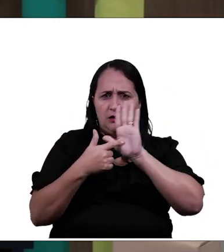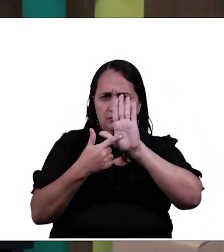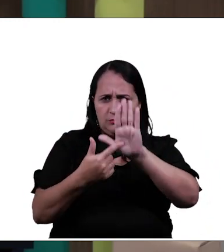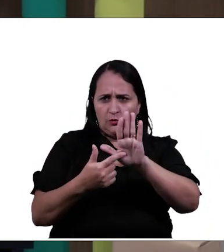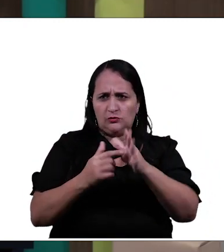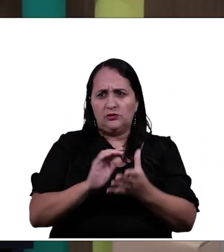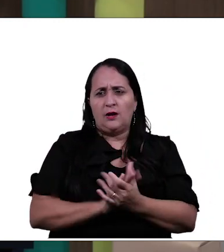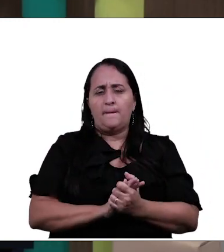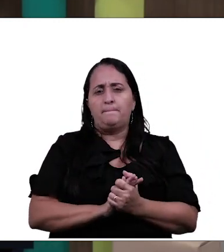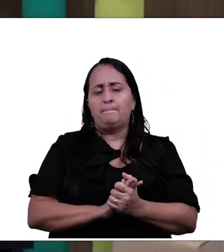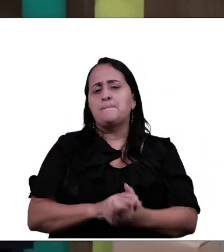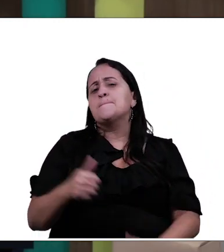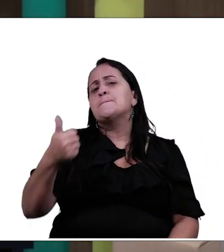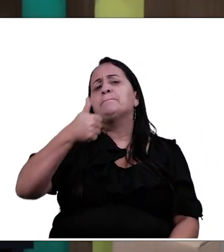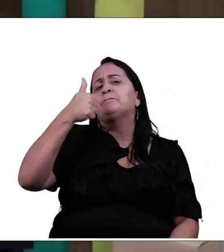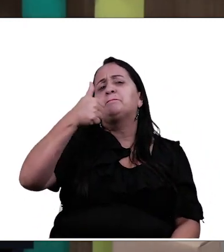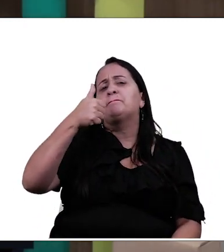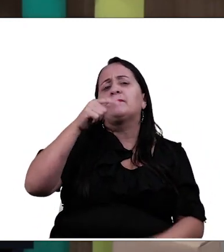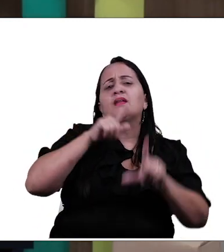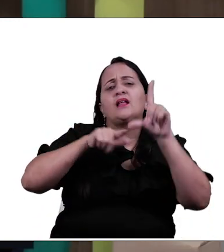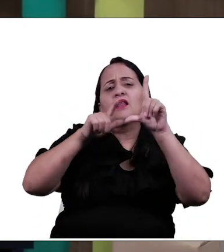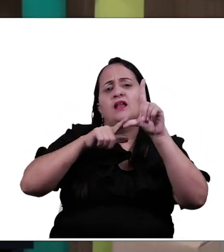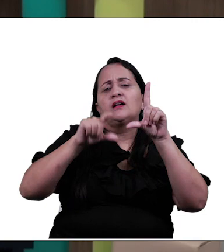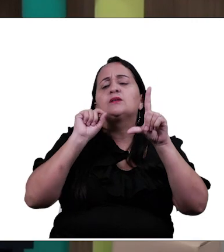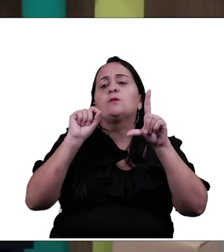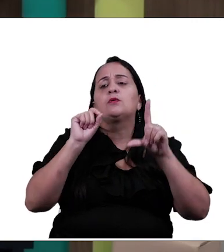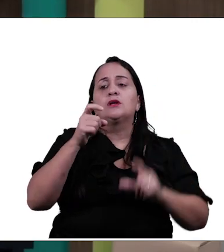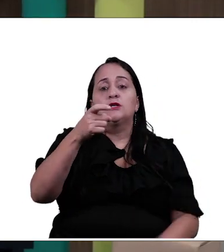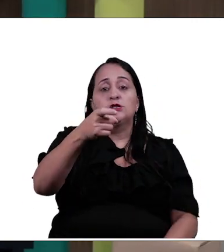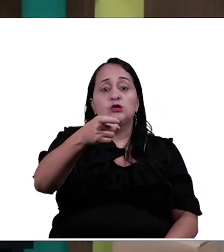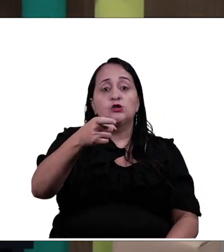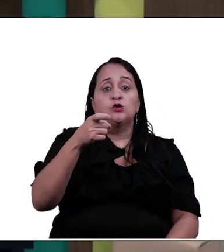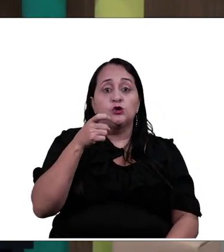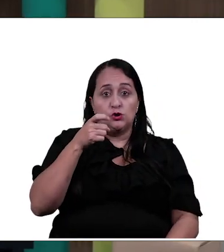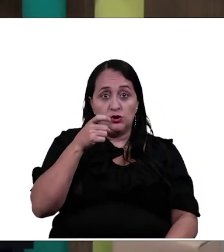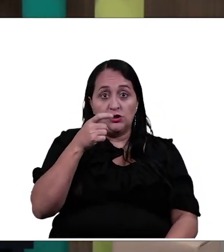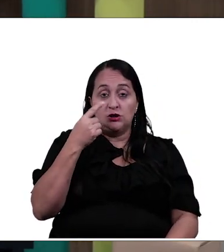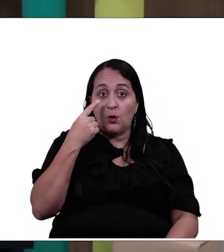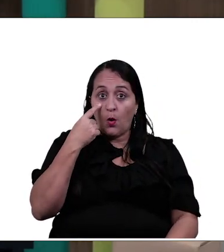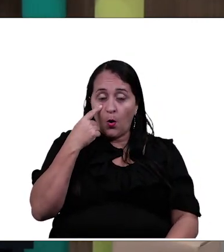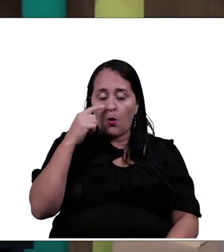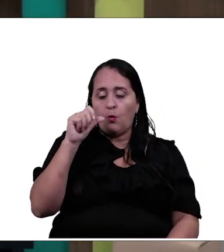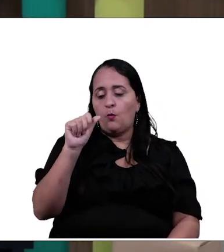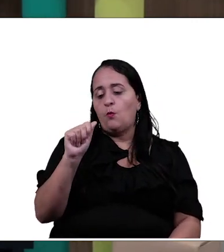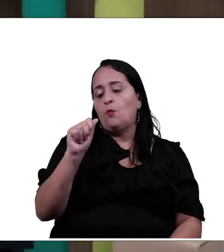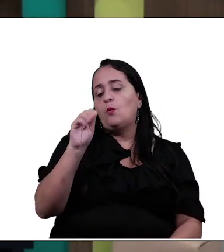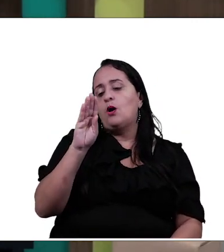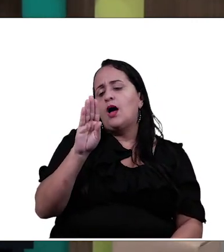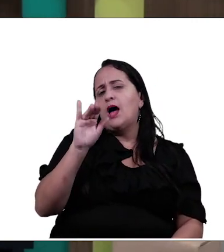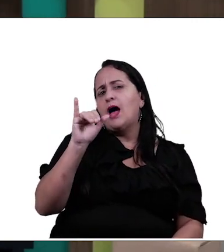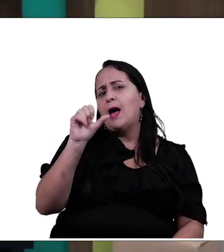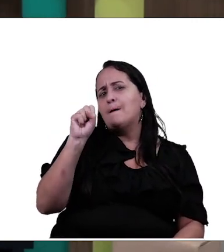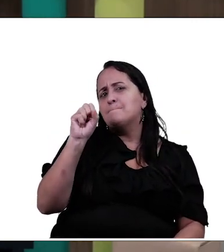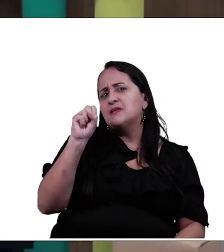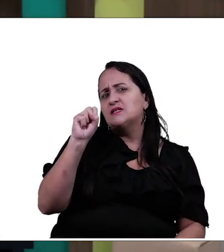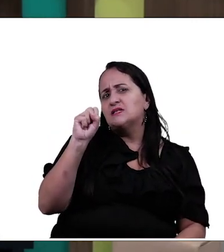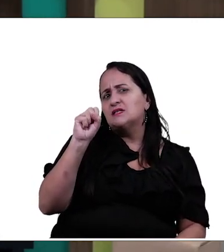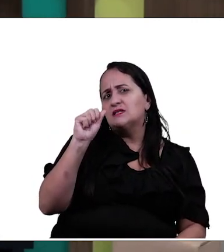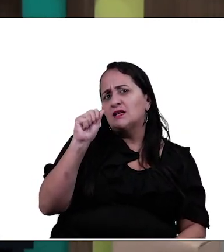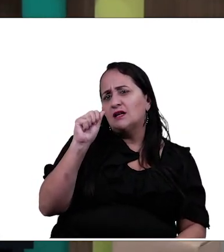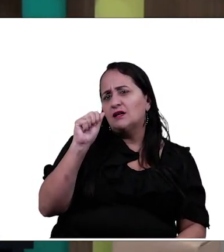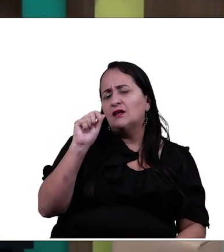números negativos, o zero e todos os números positivos. Mas, professor, e aqui embaixo eu